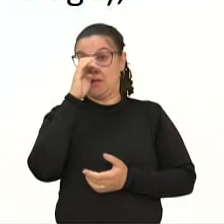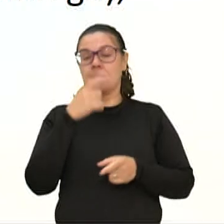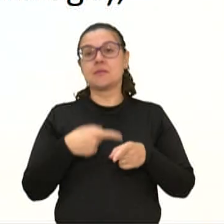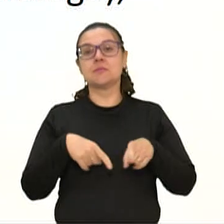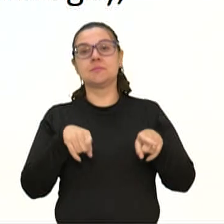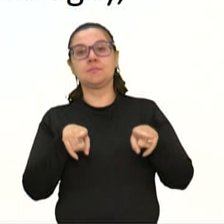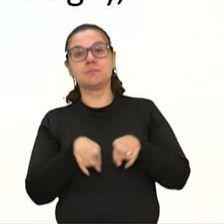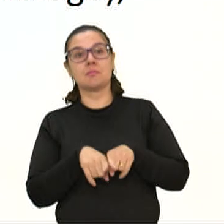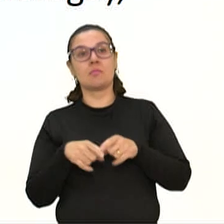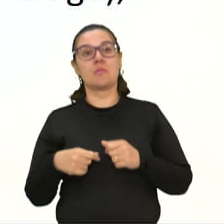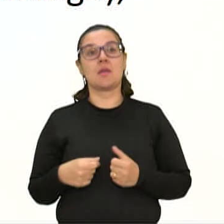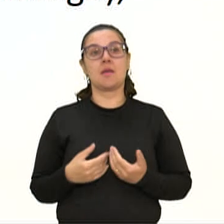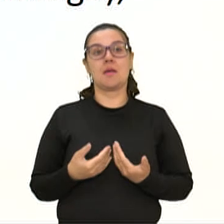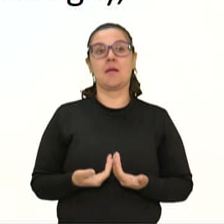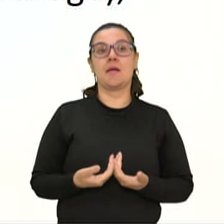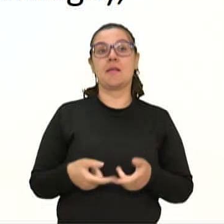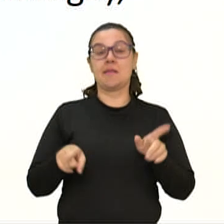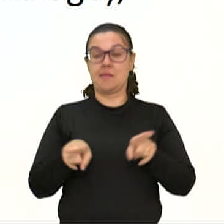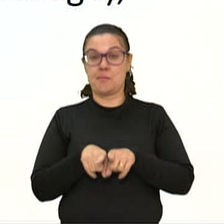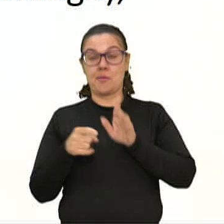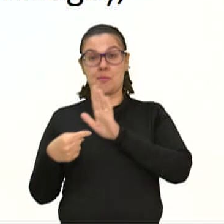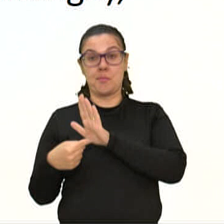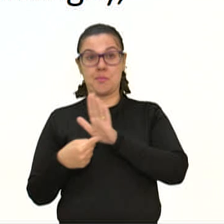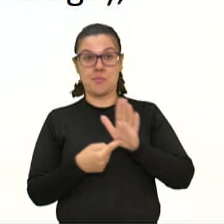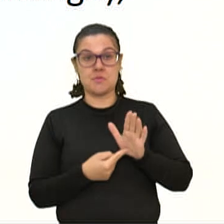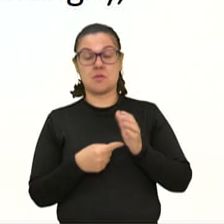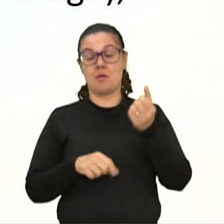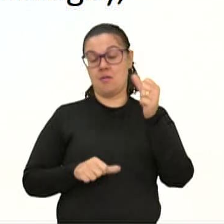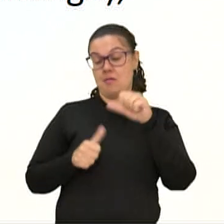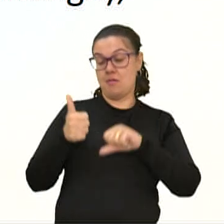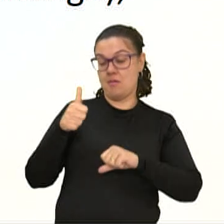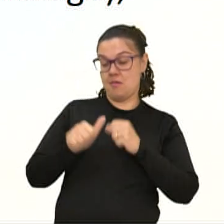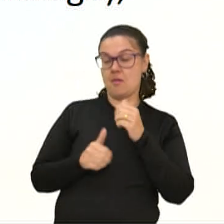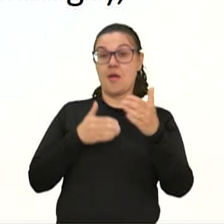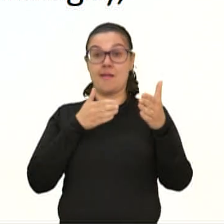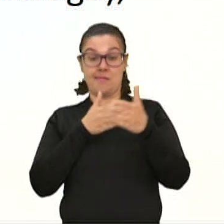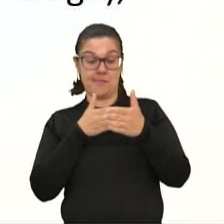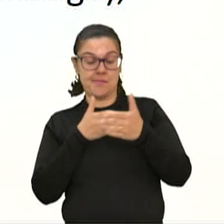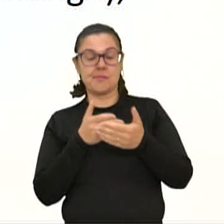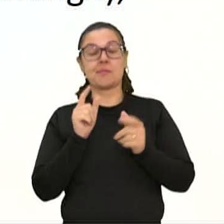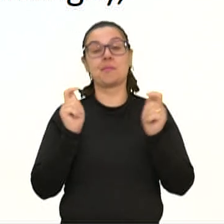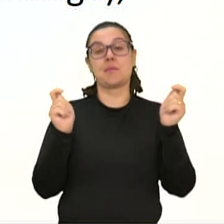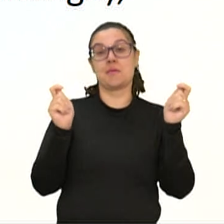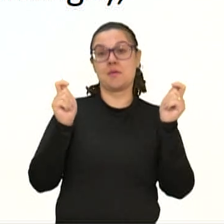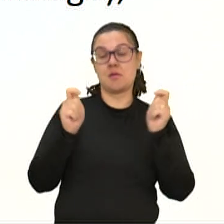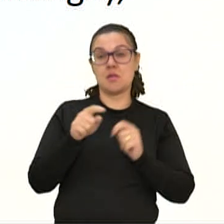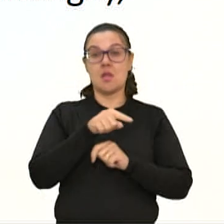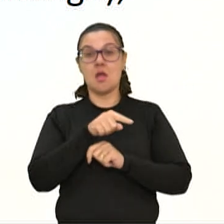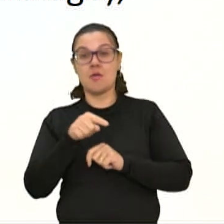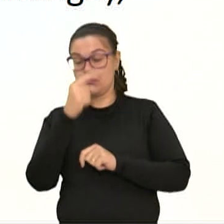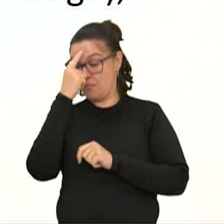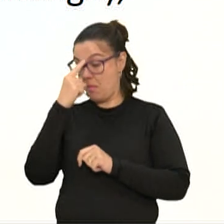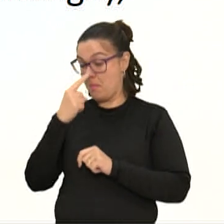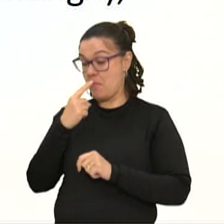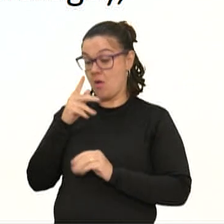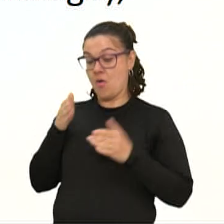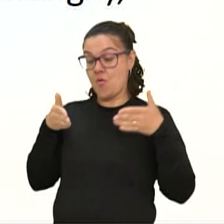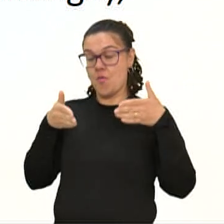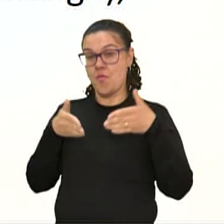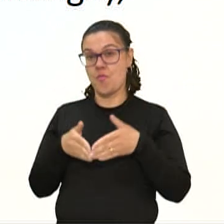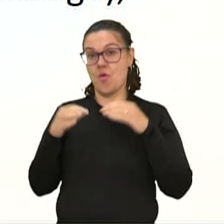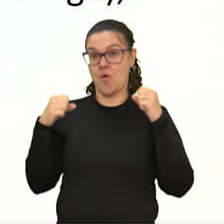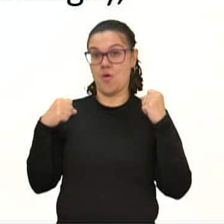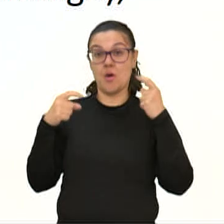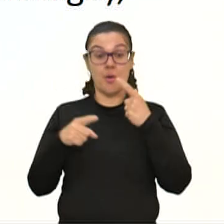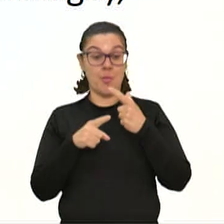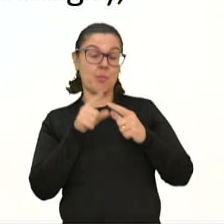Além de mostrar as limitações físicas, a avaliação física garante a personalização. Por quê?